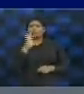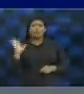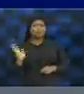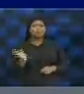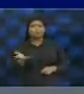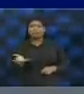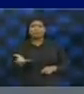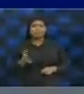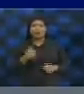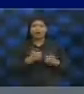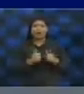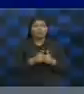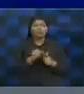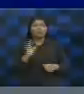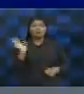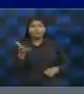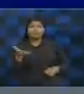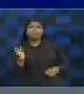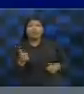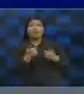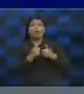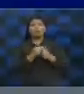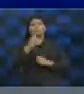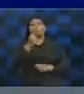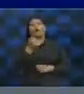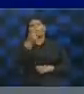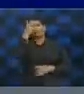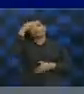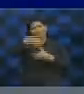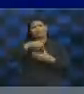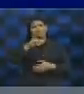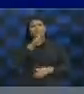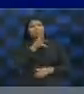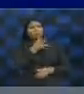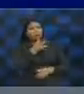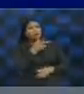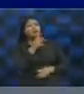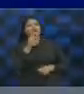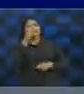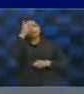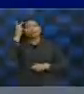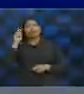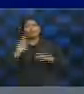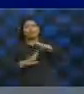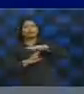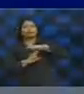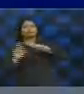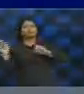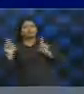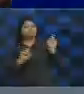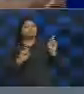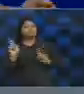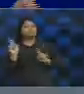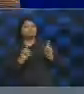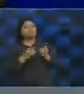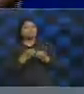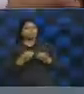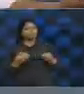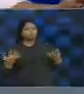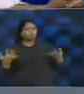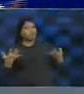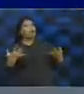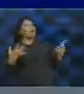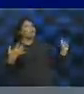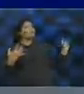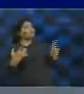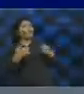ônibus passa menos lotado, e a tarifa também fica mais sustentável, porque você precisa de menos ônibus ônibus, menos viagem para